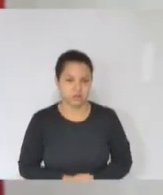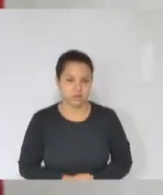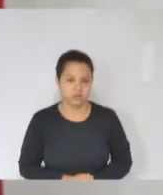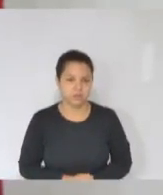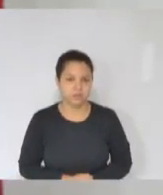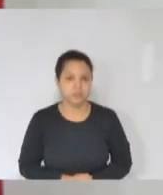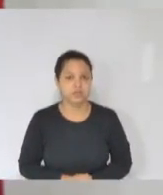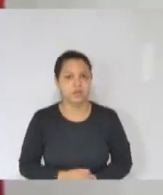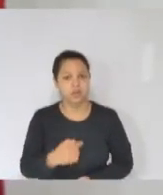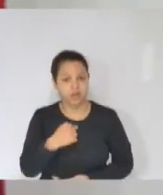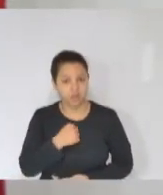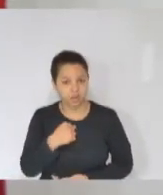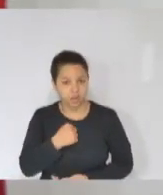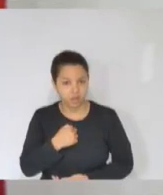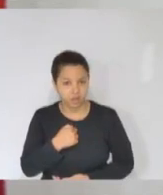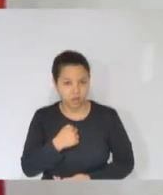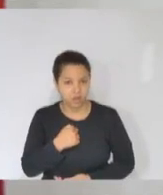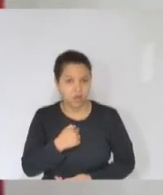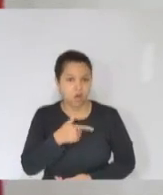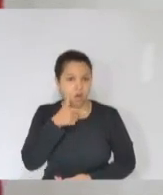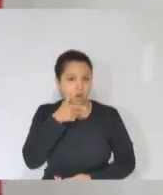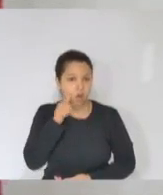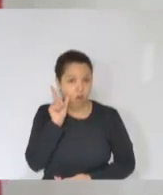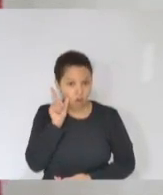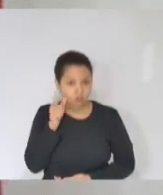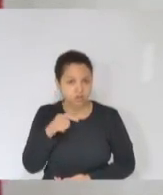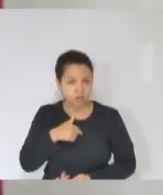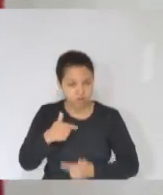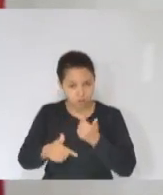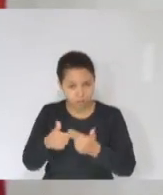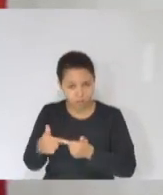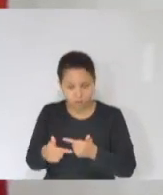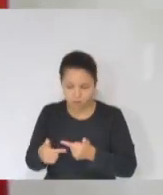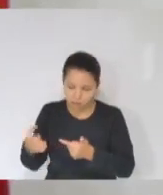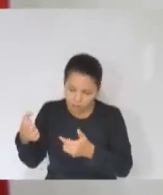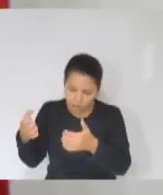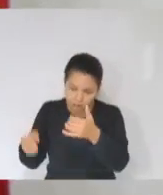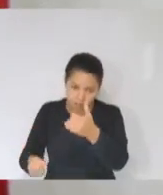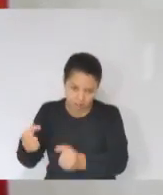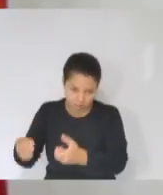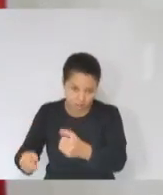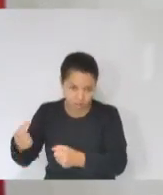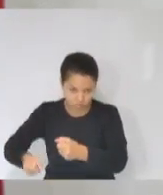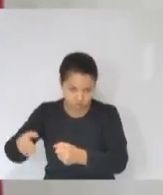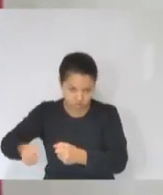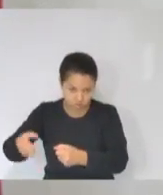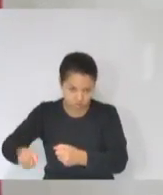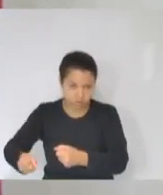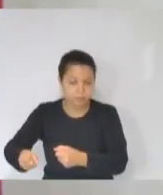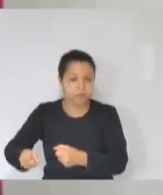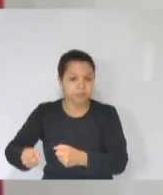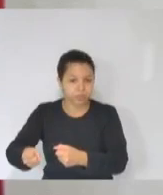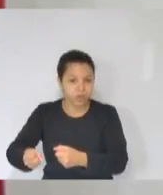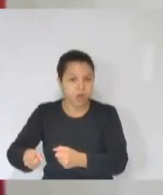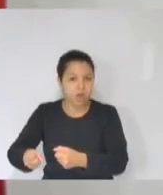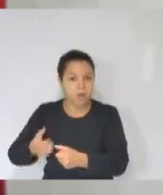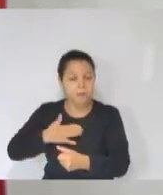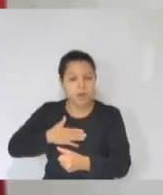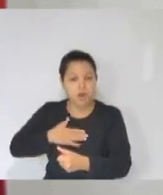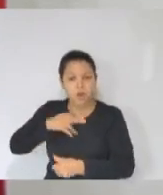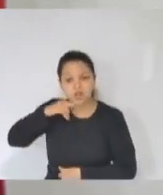Eu quando saí de ontem, eu tirando leite, o meu neto, de 11 anos,